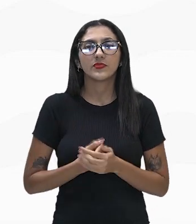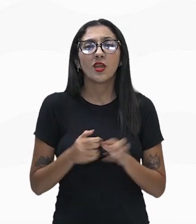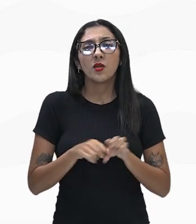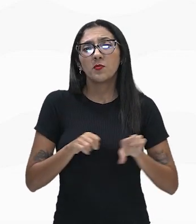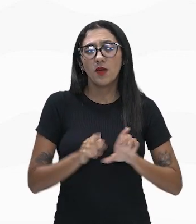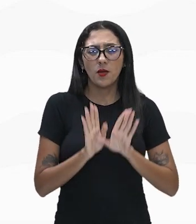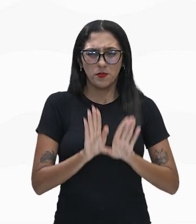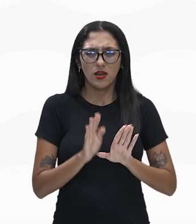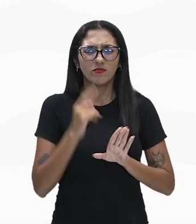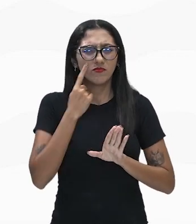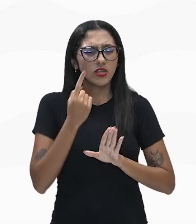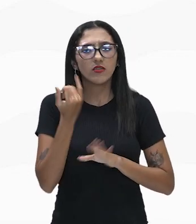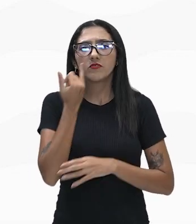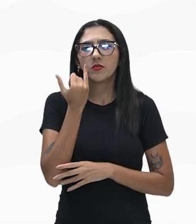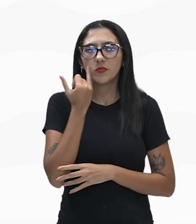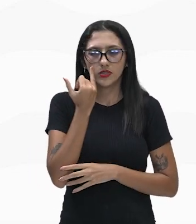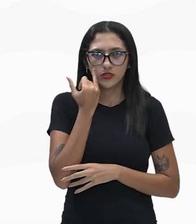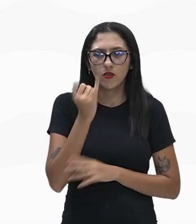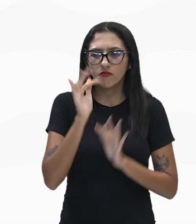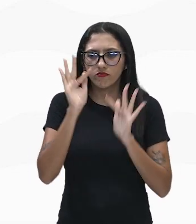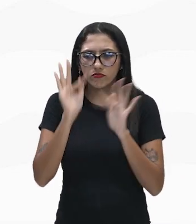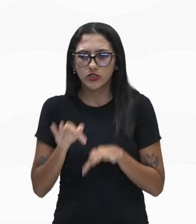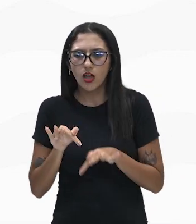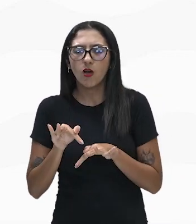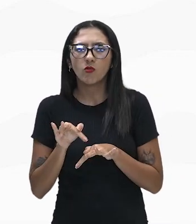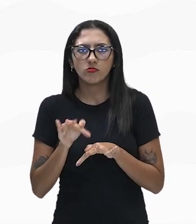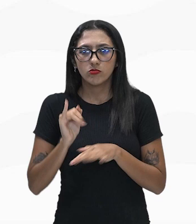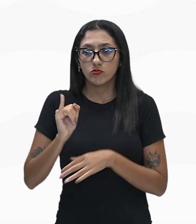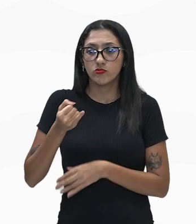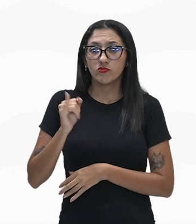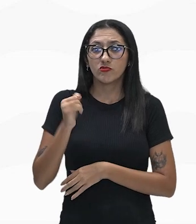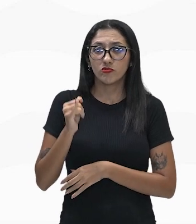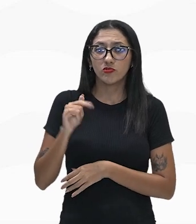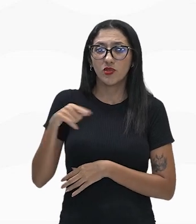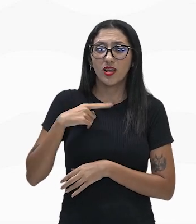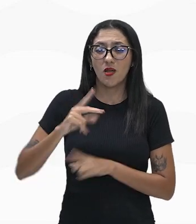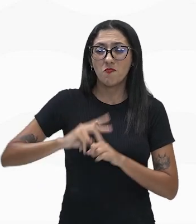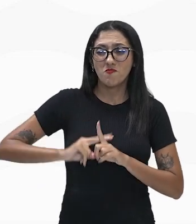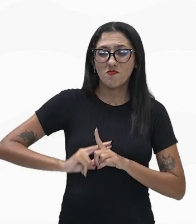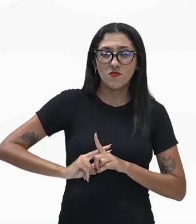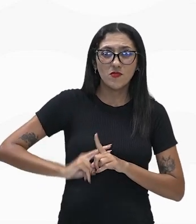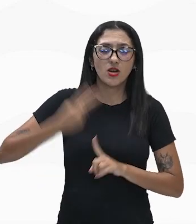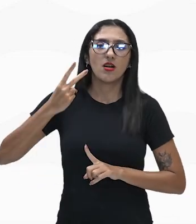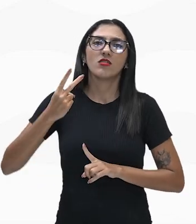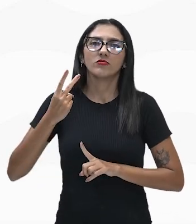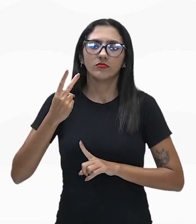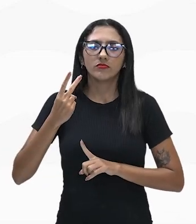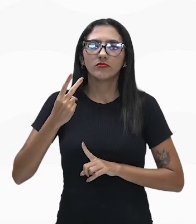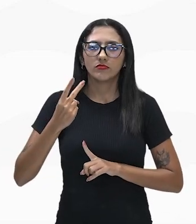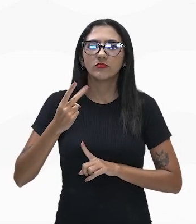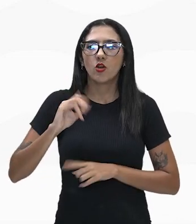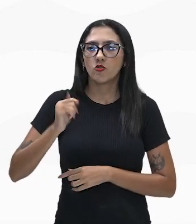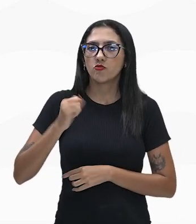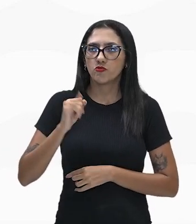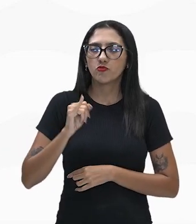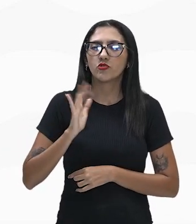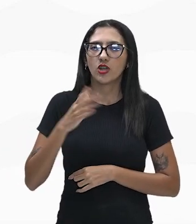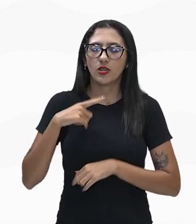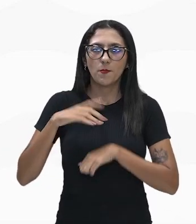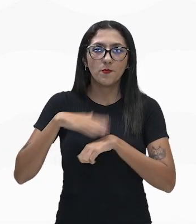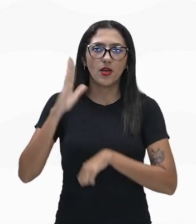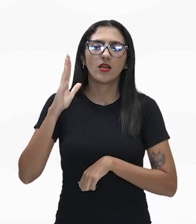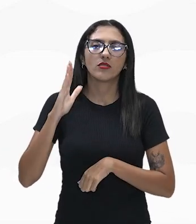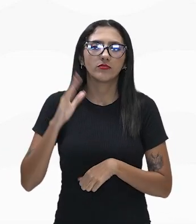em compensação, no final das contas, você estará pagando um valor maior de juros, tá? Porque você não